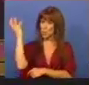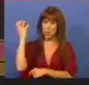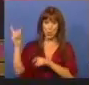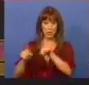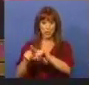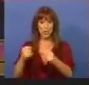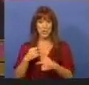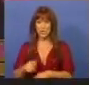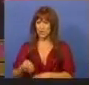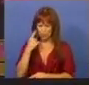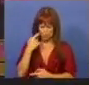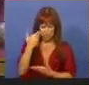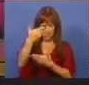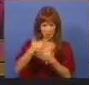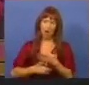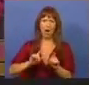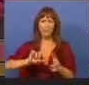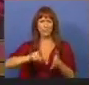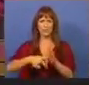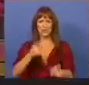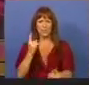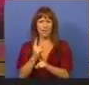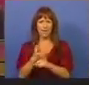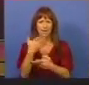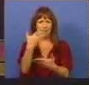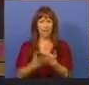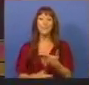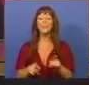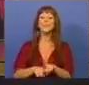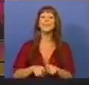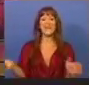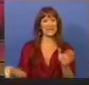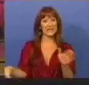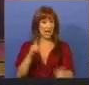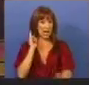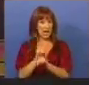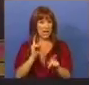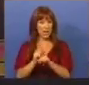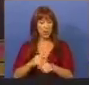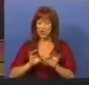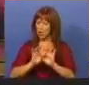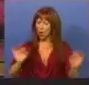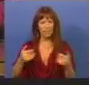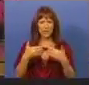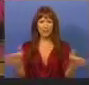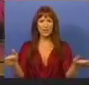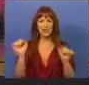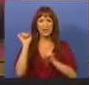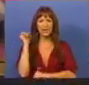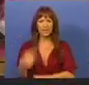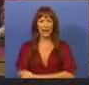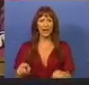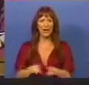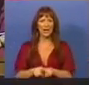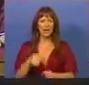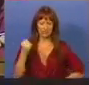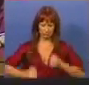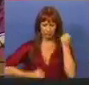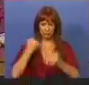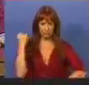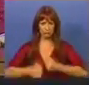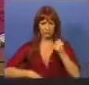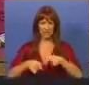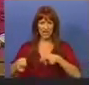culturais que tomaram conhecimento deste projeto. Com esta lei está oficialmente aberta a corrida